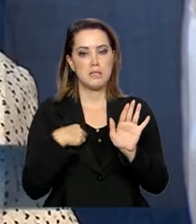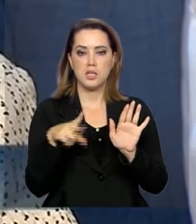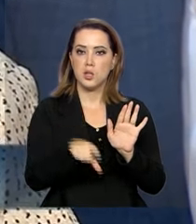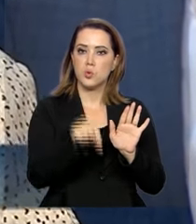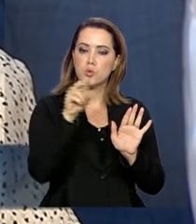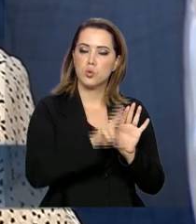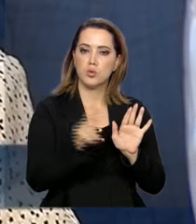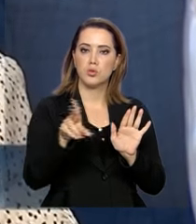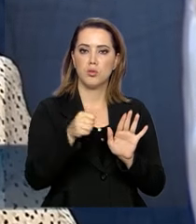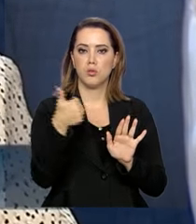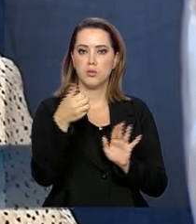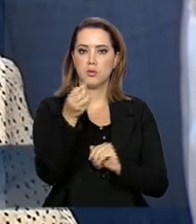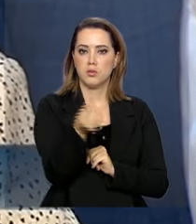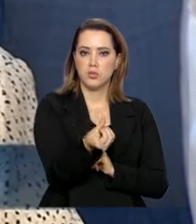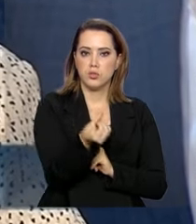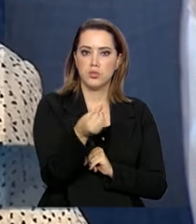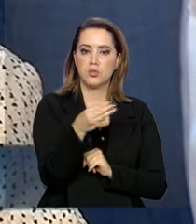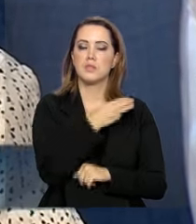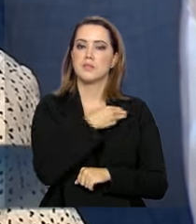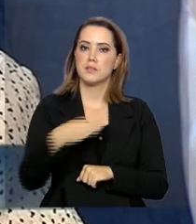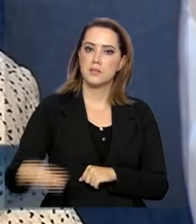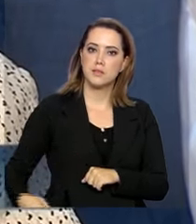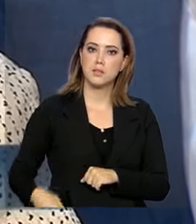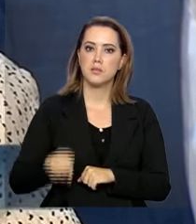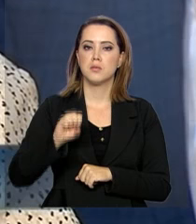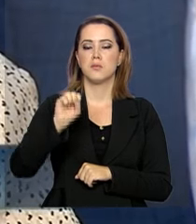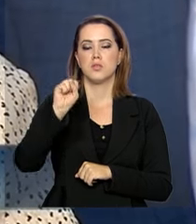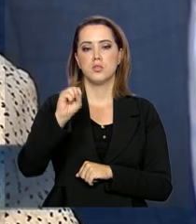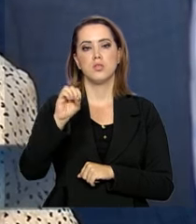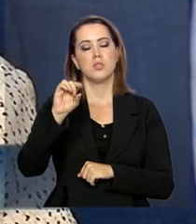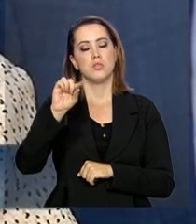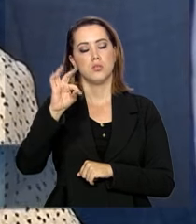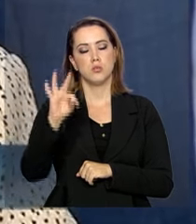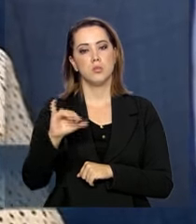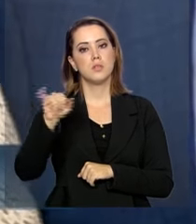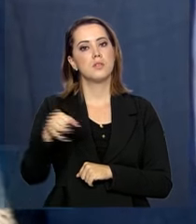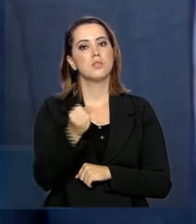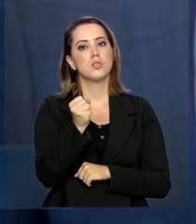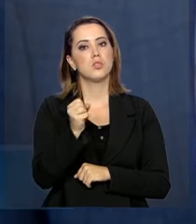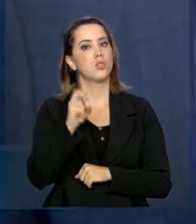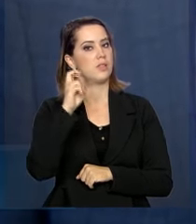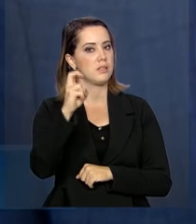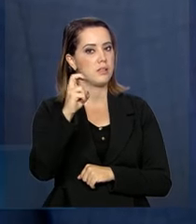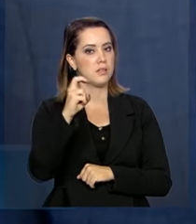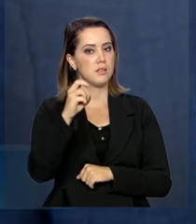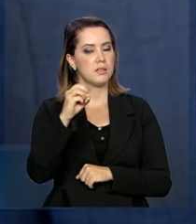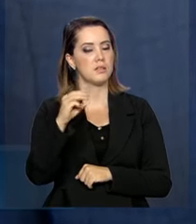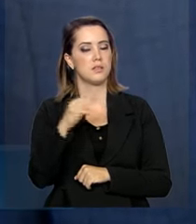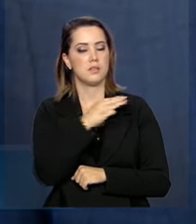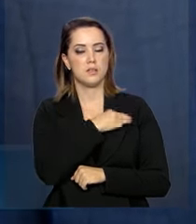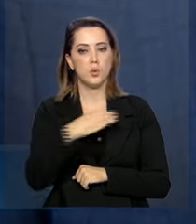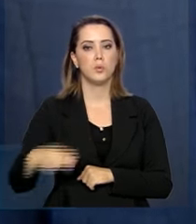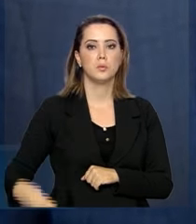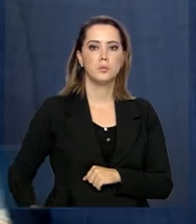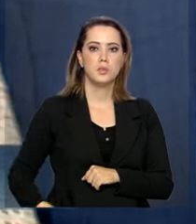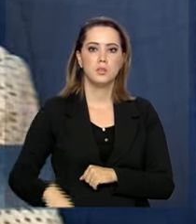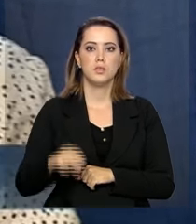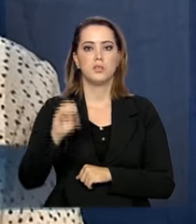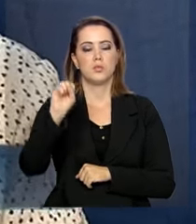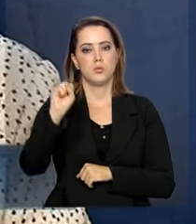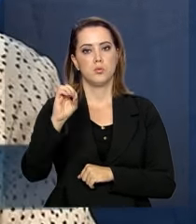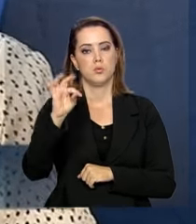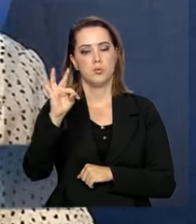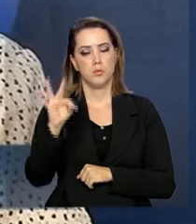16 ministros do STJ e 5 ministros do Supremo. E que, na turma a qual ele se refere,